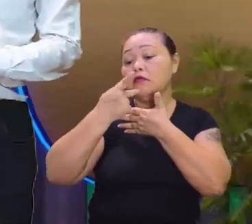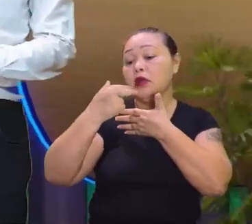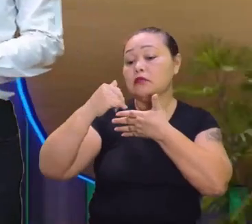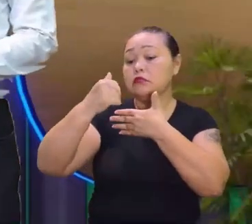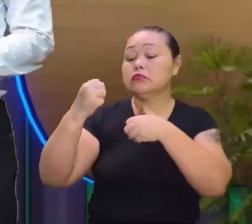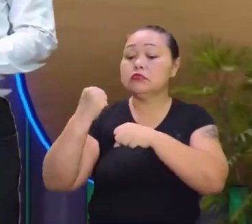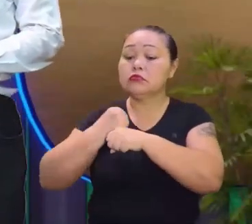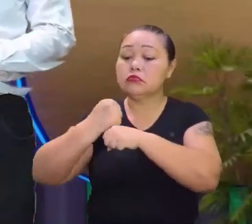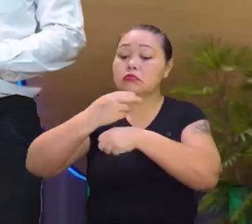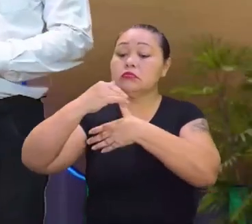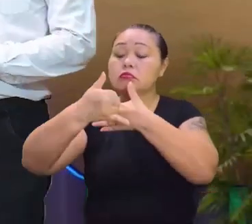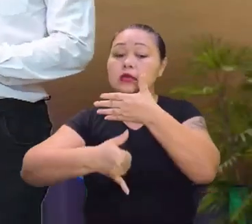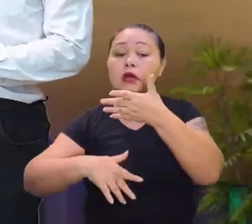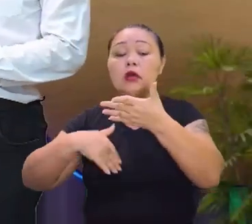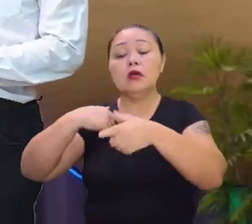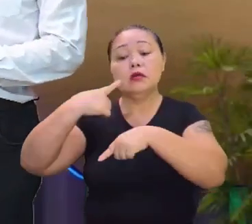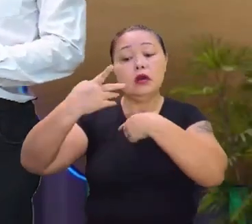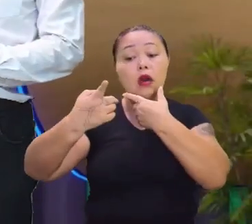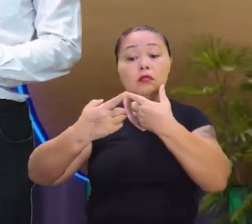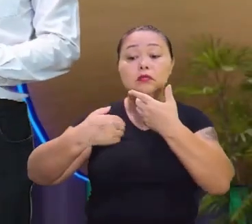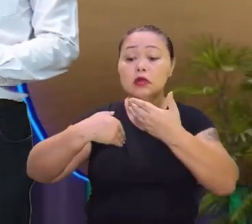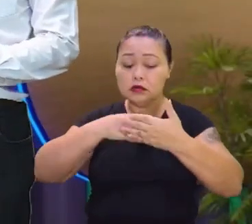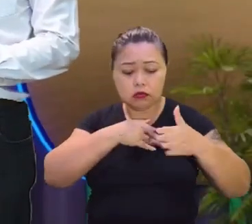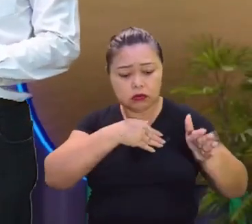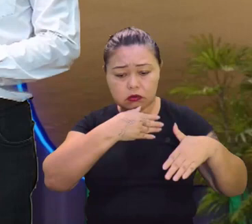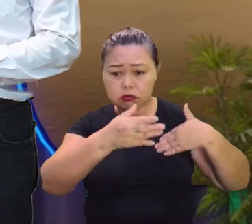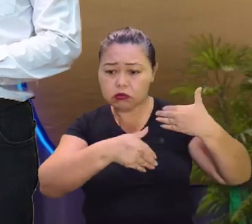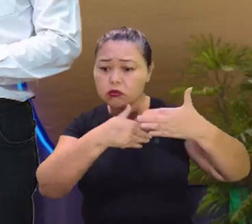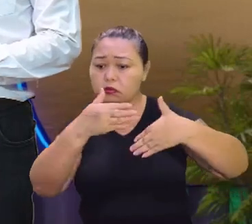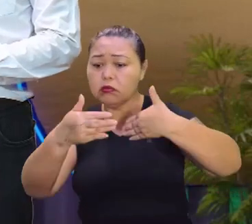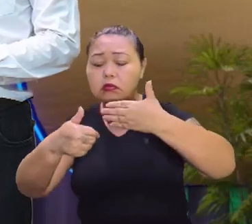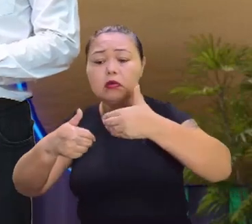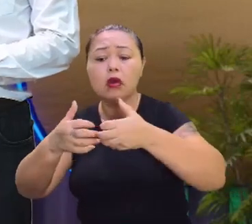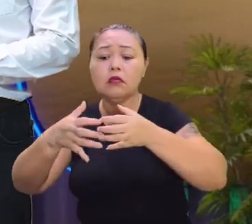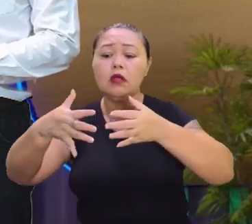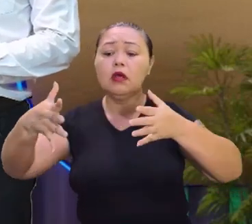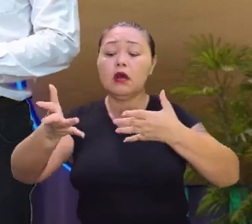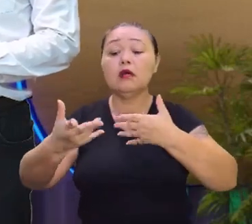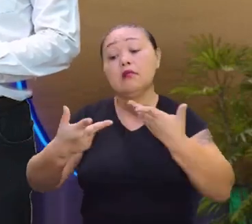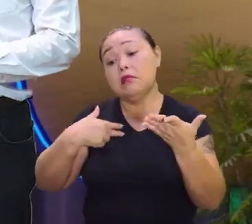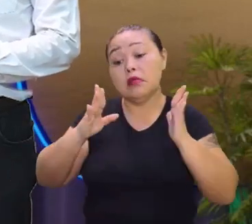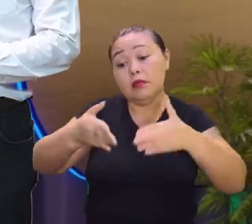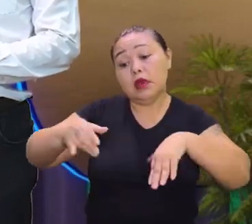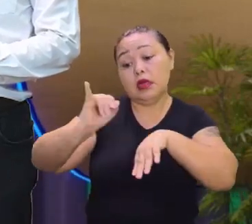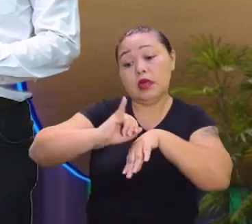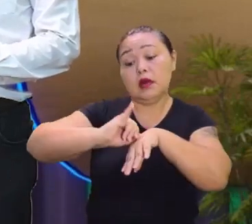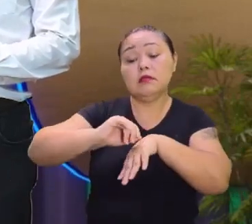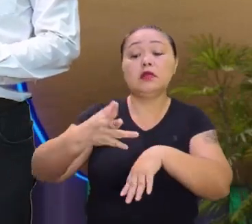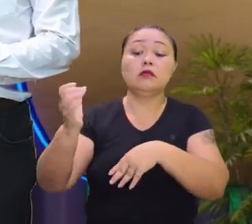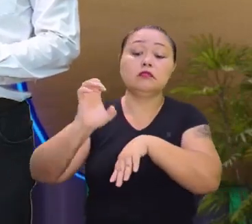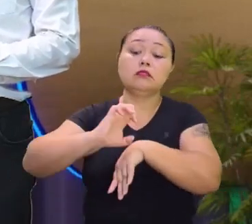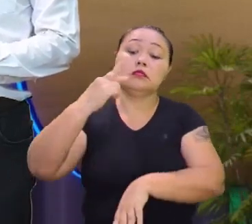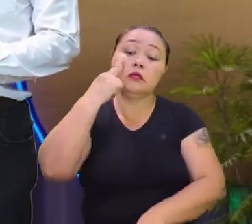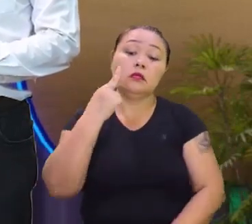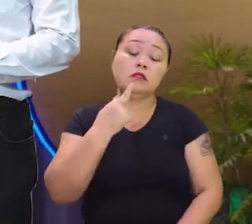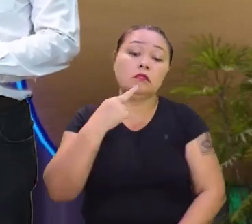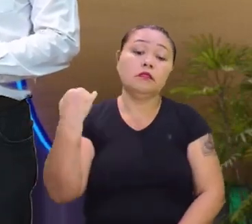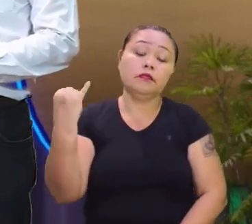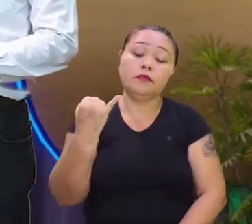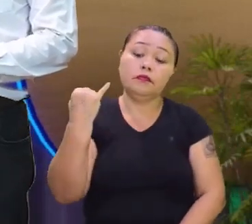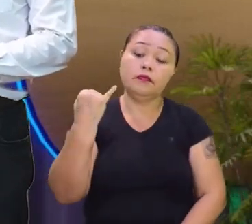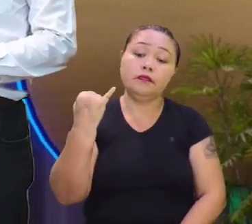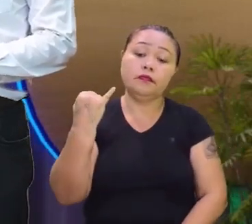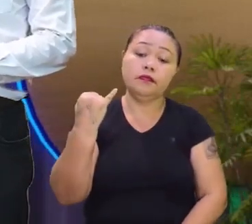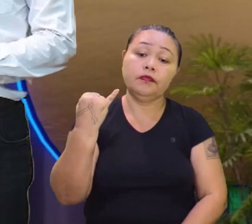gente fala nesse processo de desenvolvimento aqui, principalmente da capital do estado de Rondônia. Muito